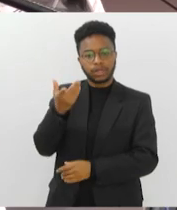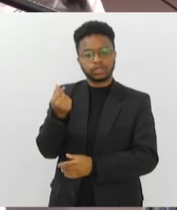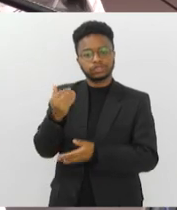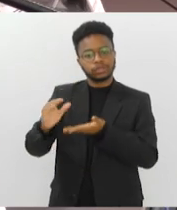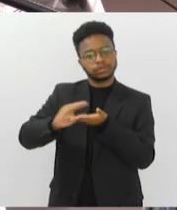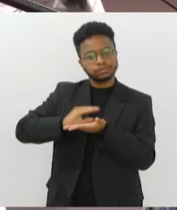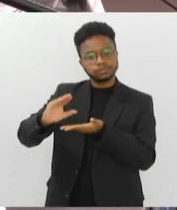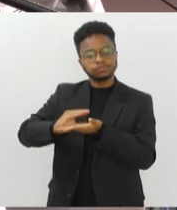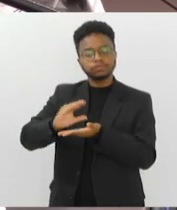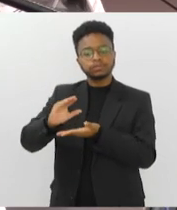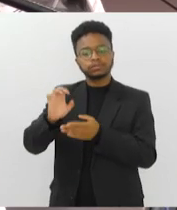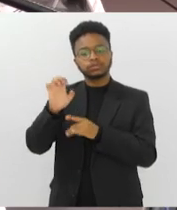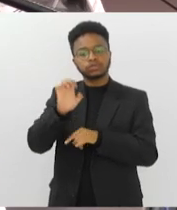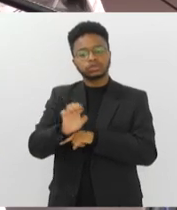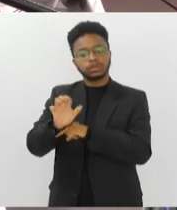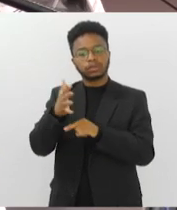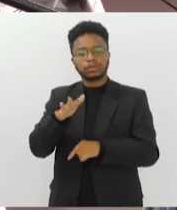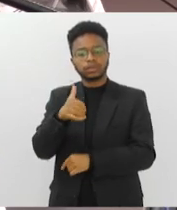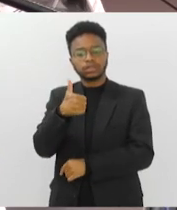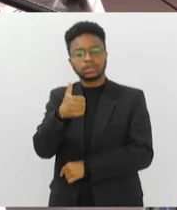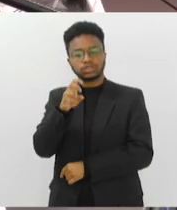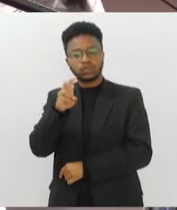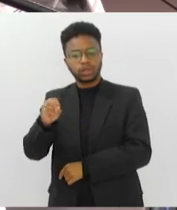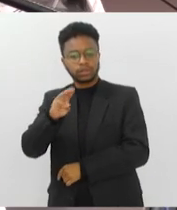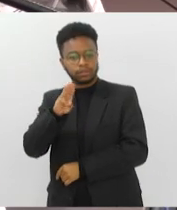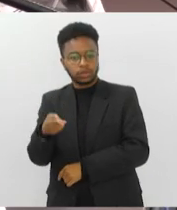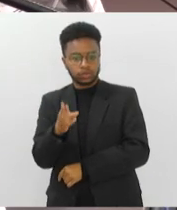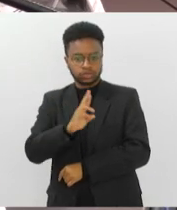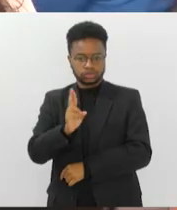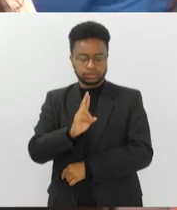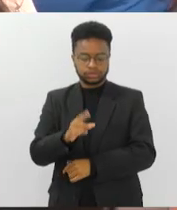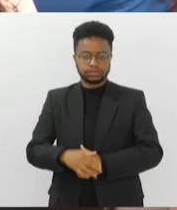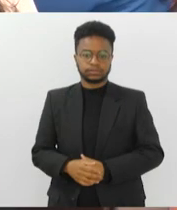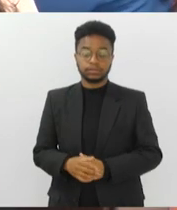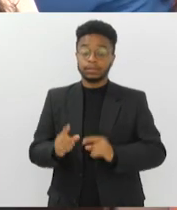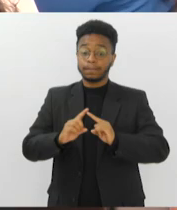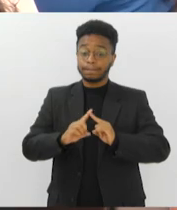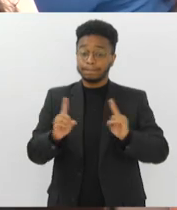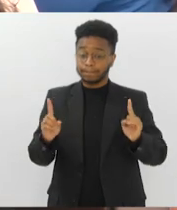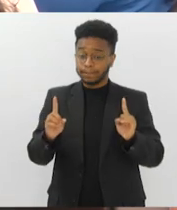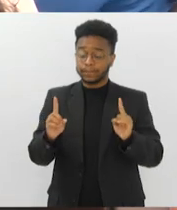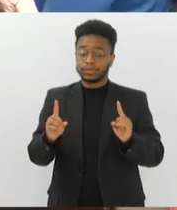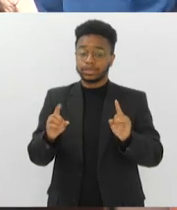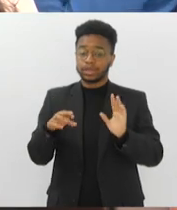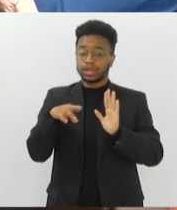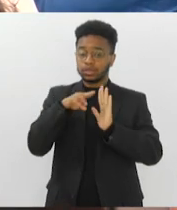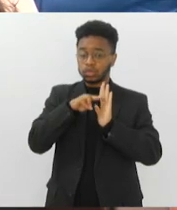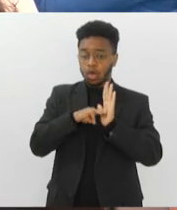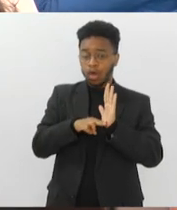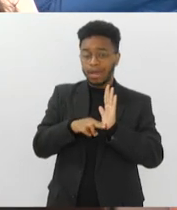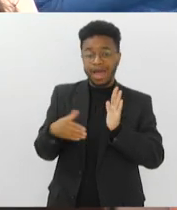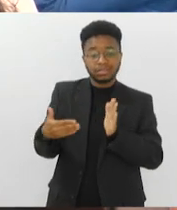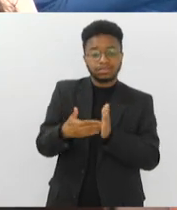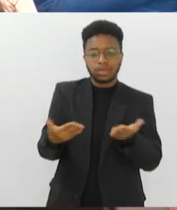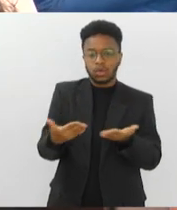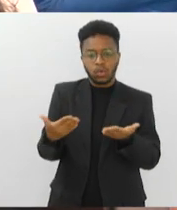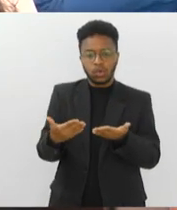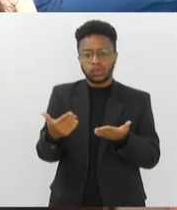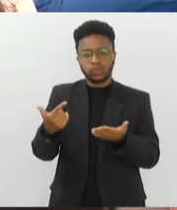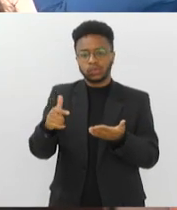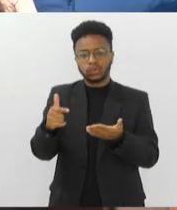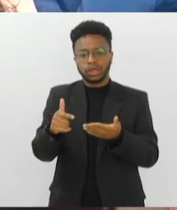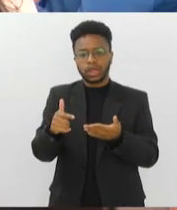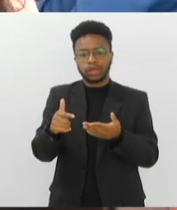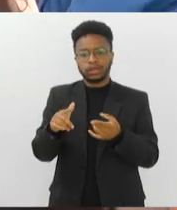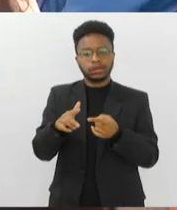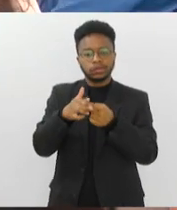arrecadação do estado em torno de R$150 milhões. No entanto, a norma até hoje não foi regulamentada